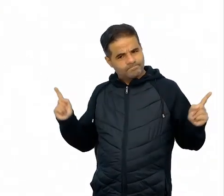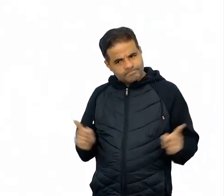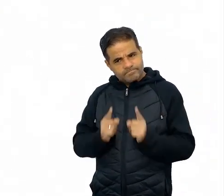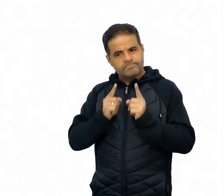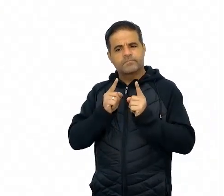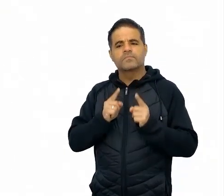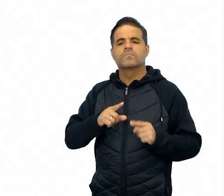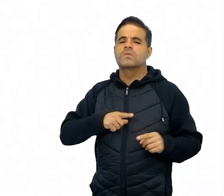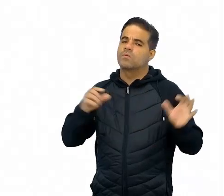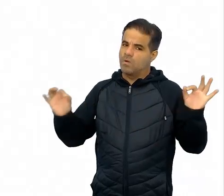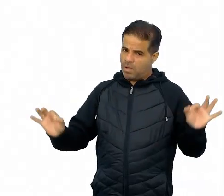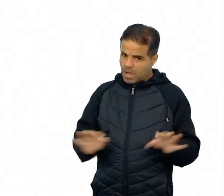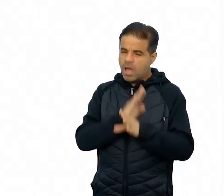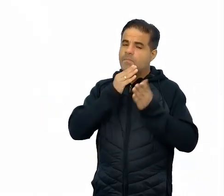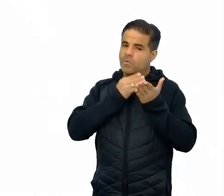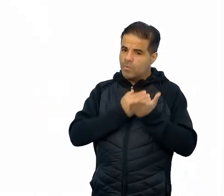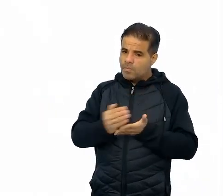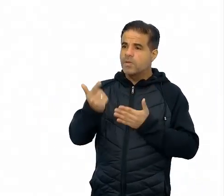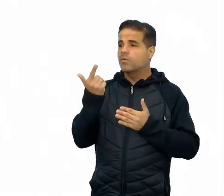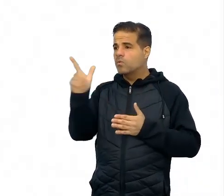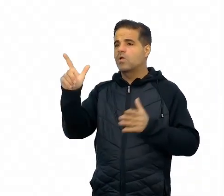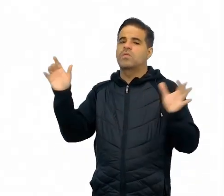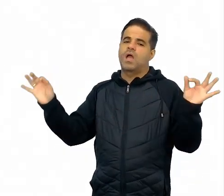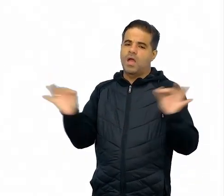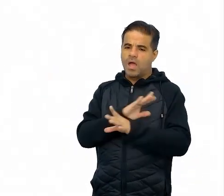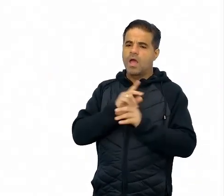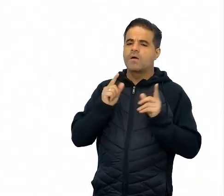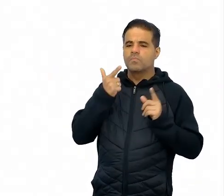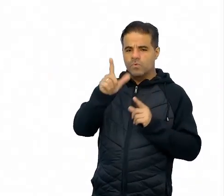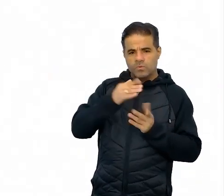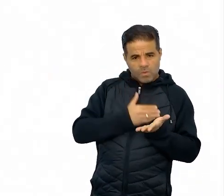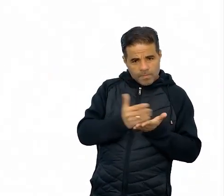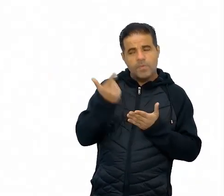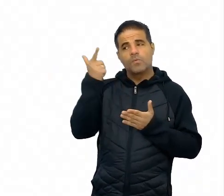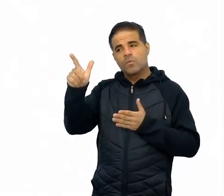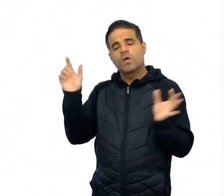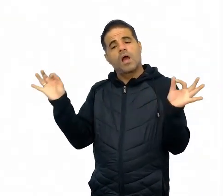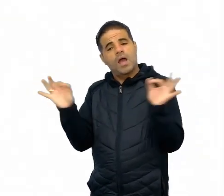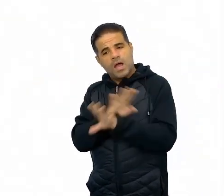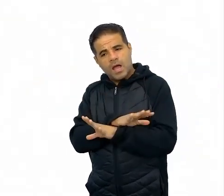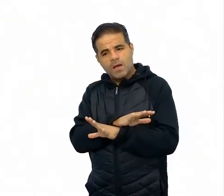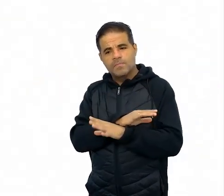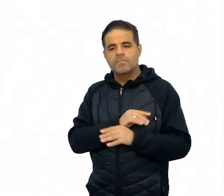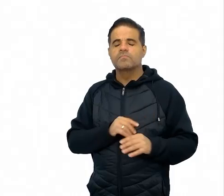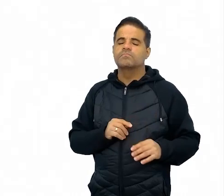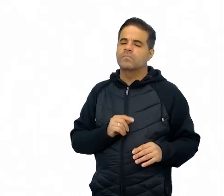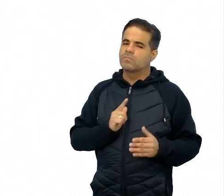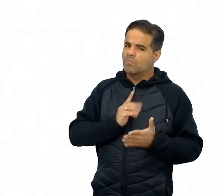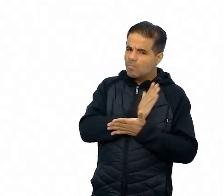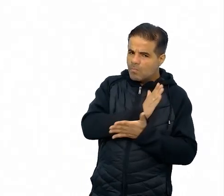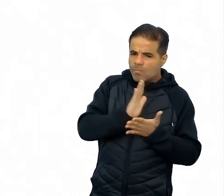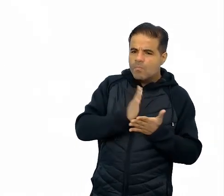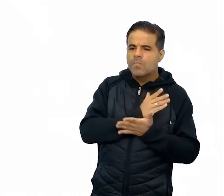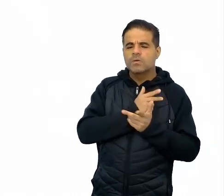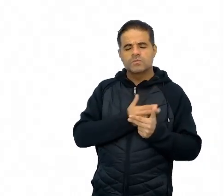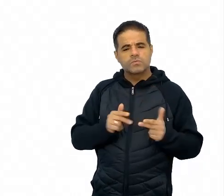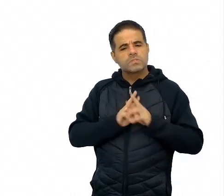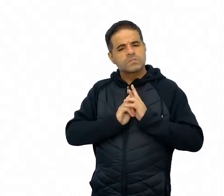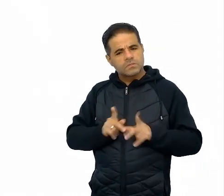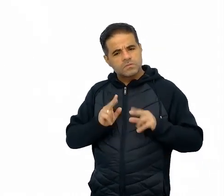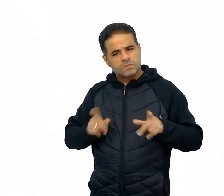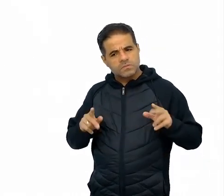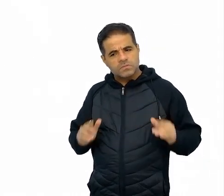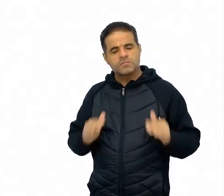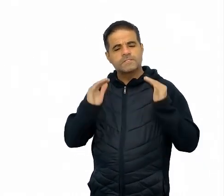começo, eu termino, eu começo, eu termino, eu começo, eu termino. Nós só vamos ter algumas coisas diferentes aqui